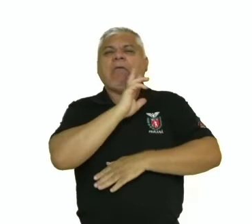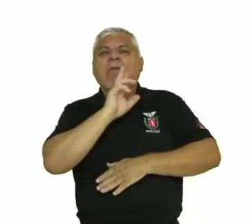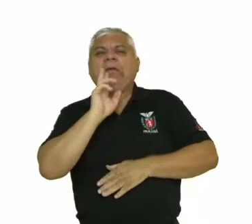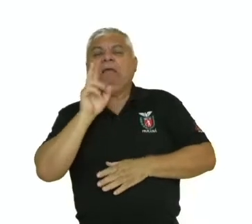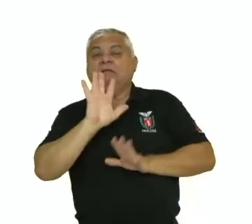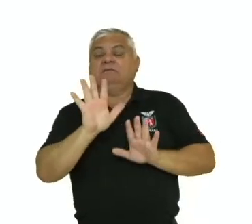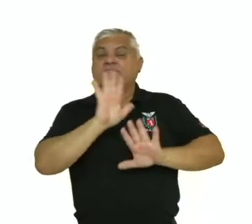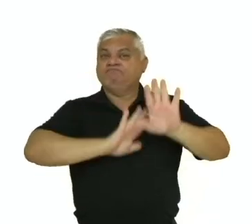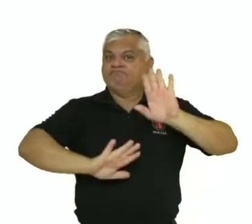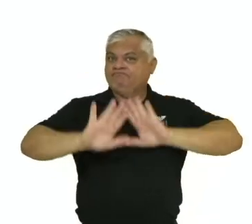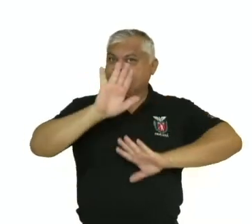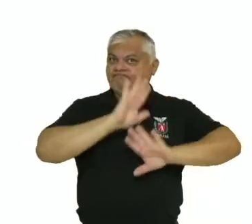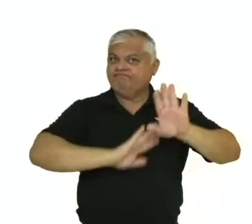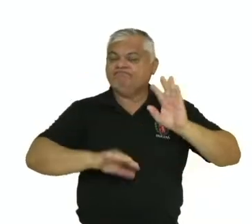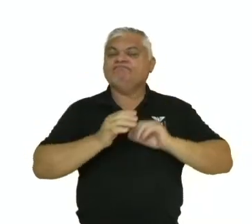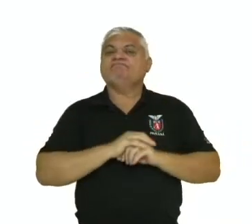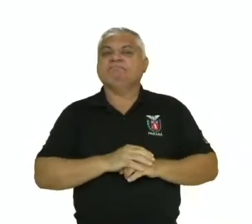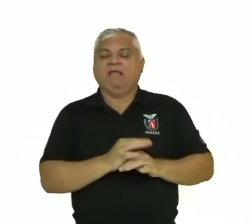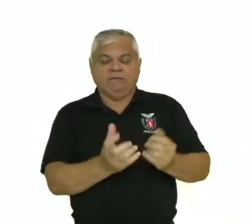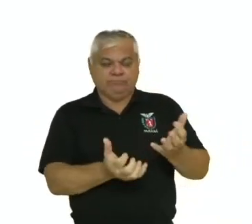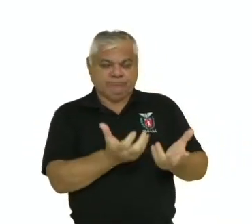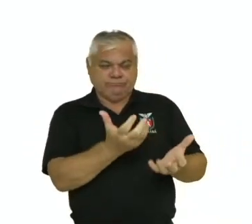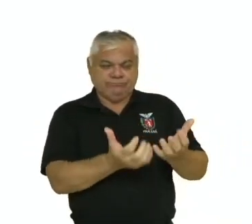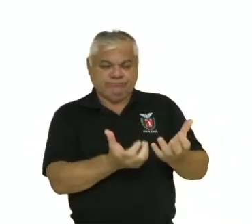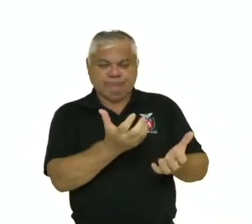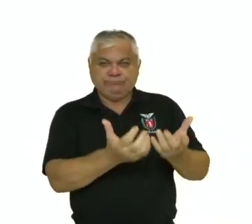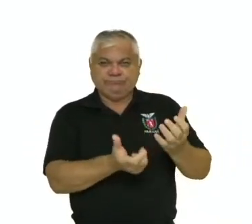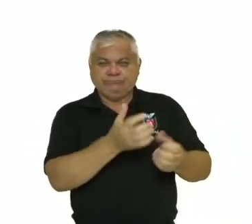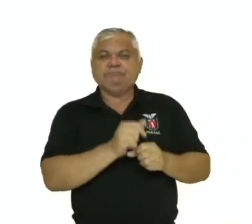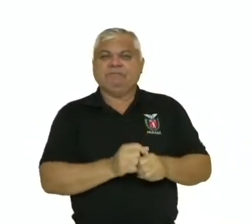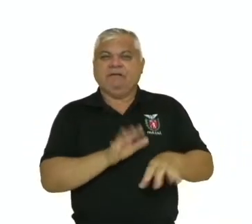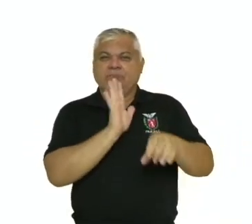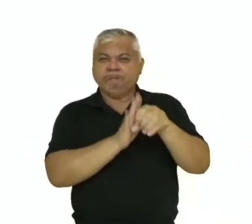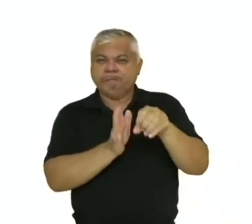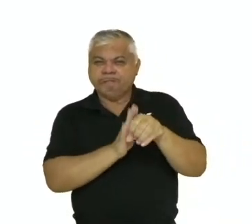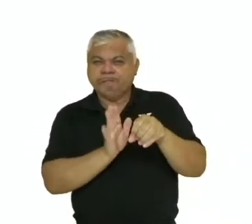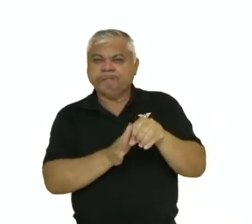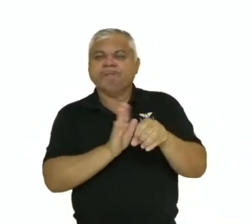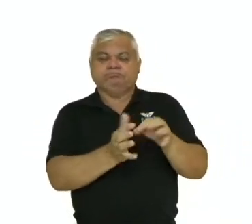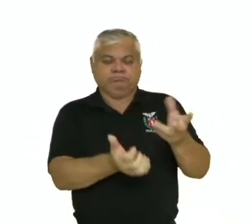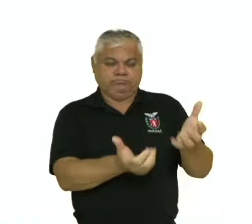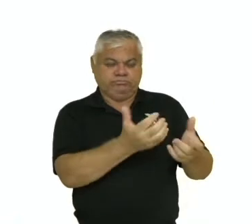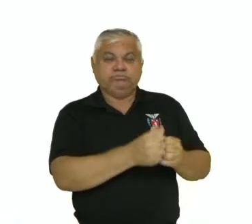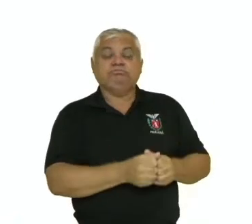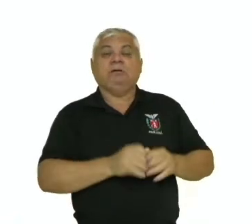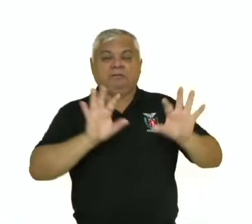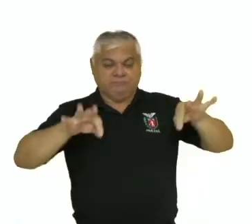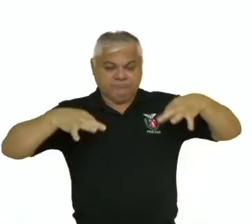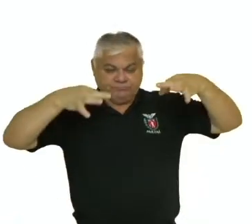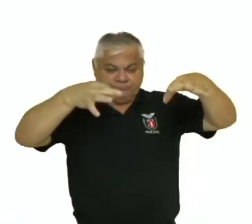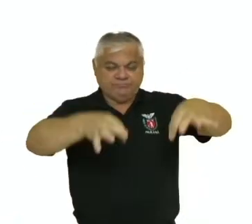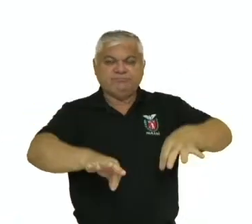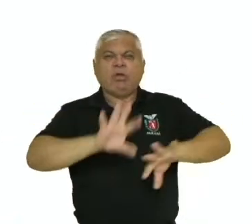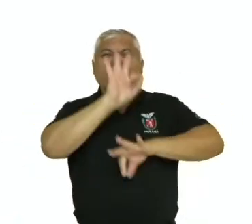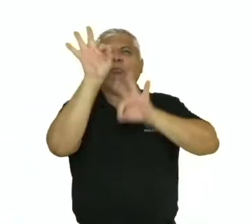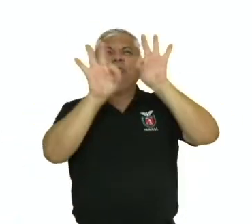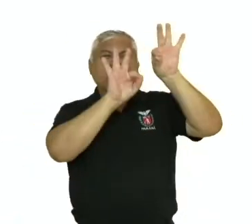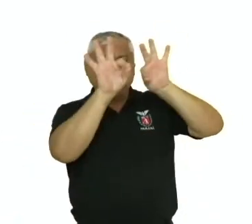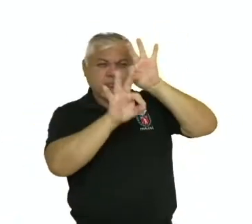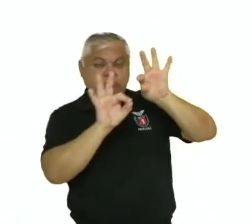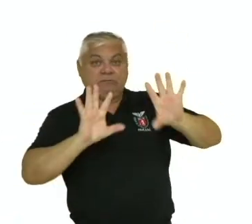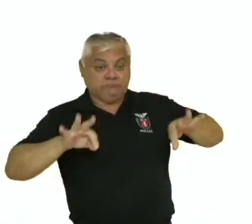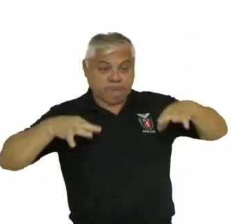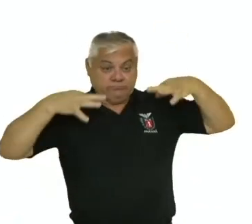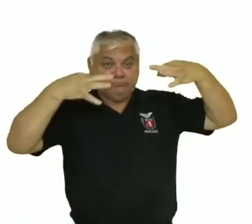coma verduras e legumes cozidos. Cubra os alimentos para evitar moscas. Então, aqui, nesse, eu tenho